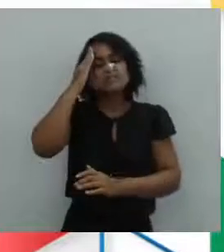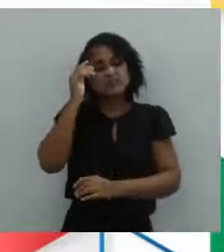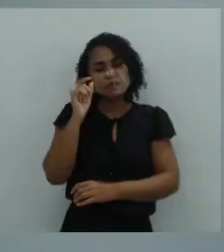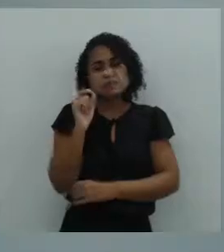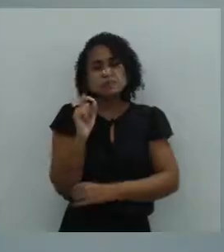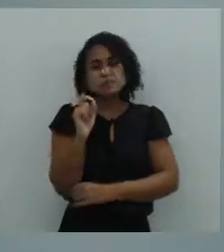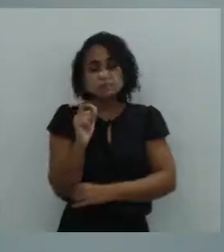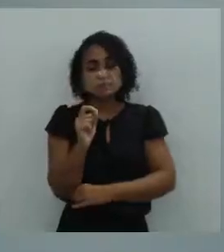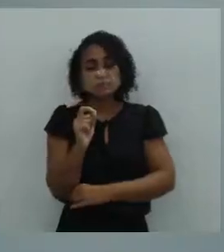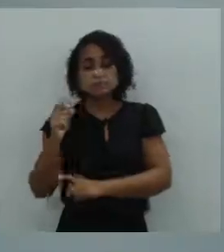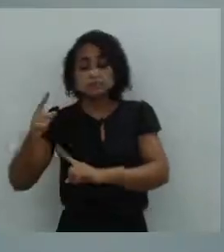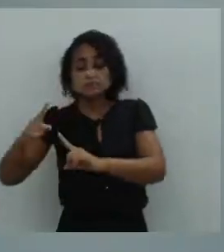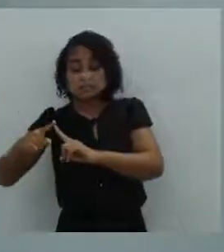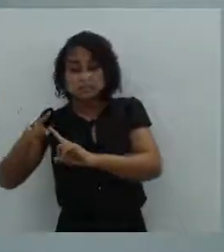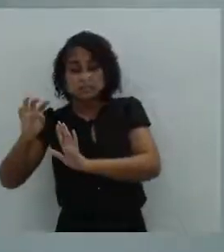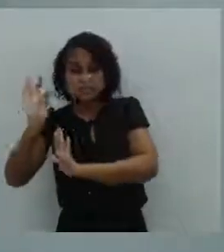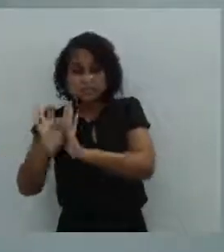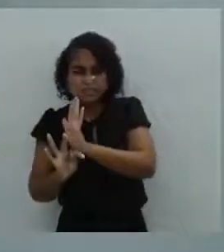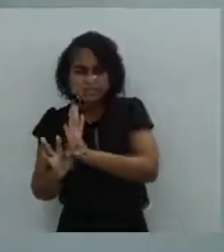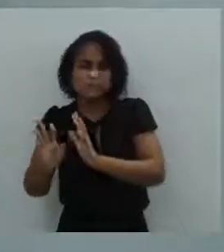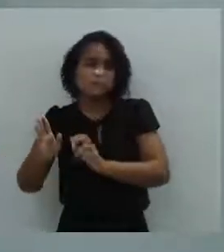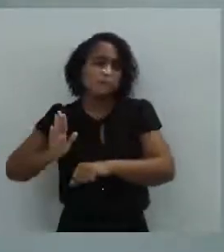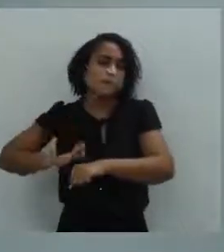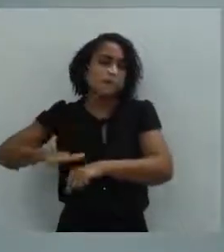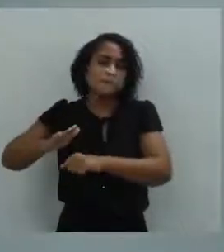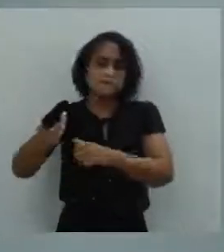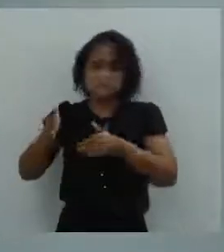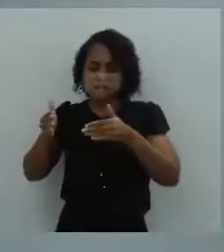que os tipos textuais, eles são mais